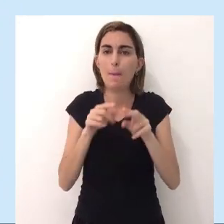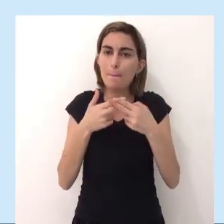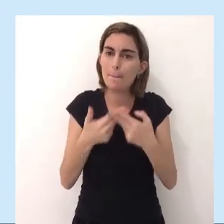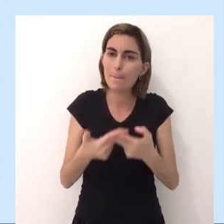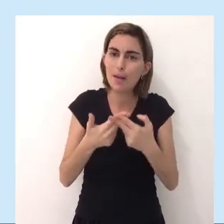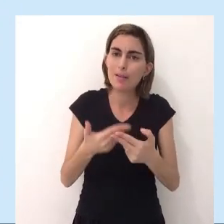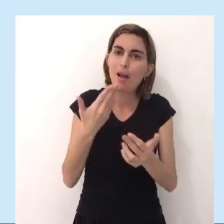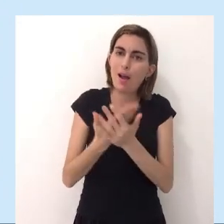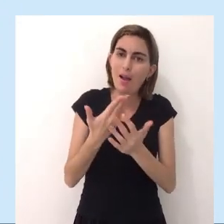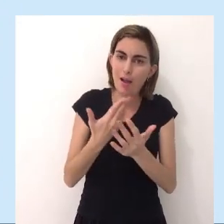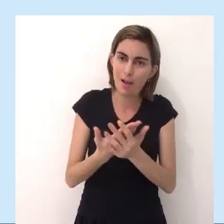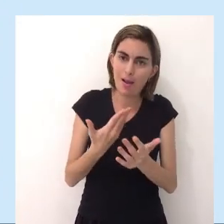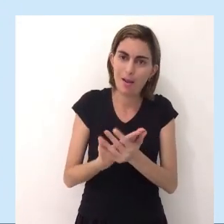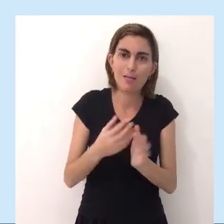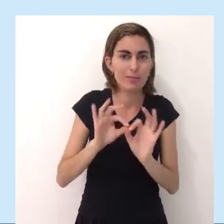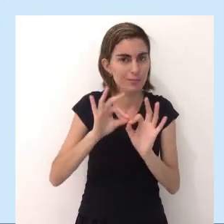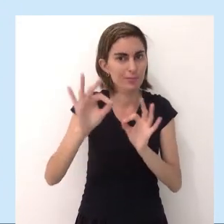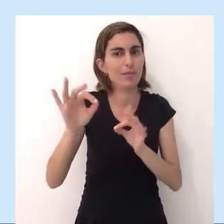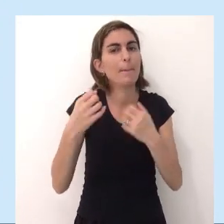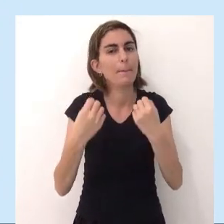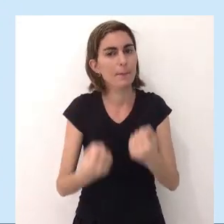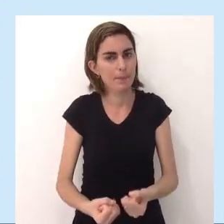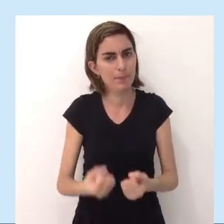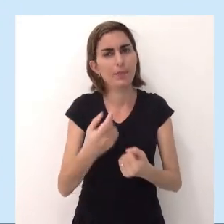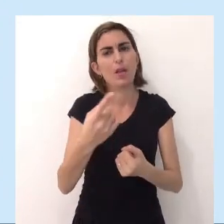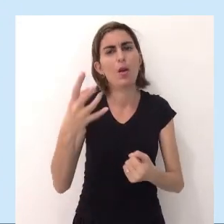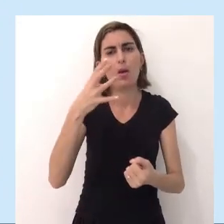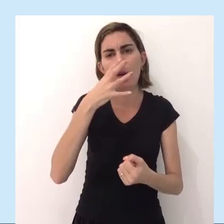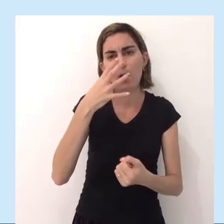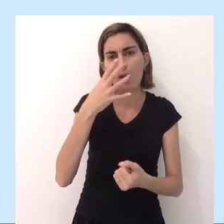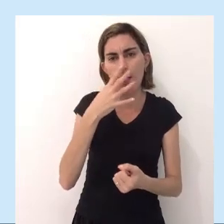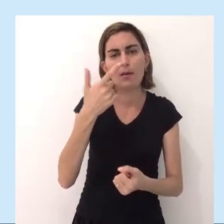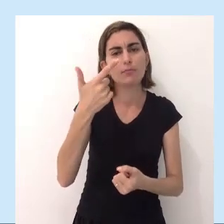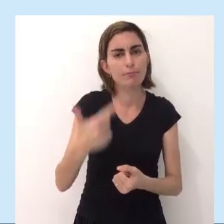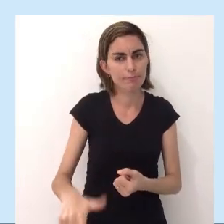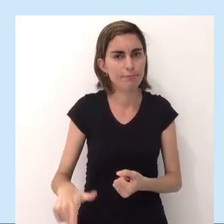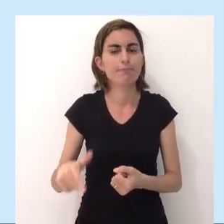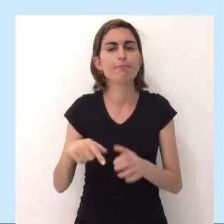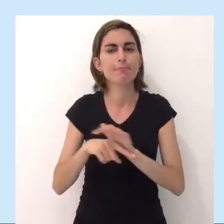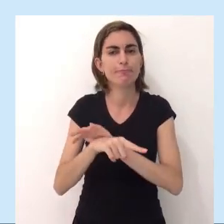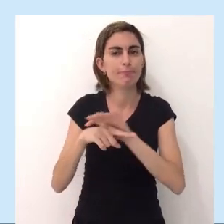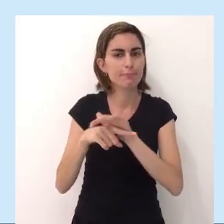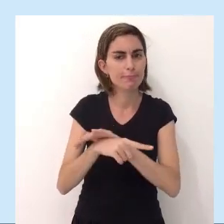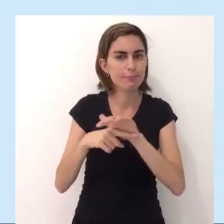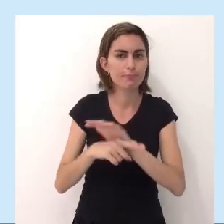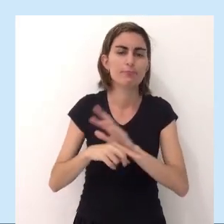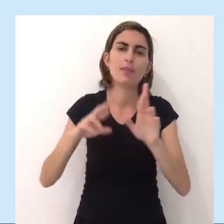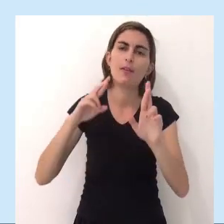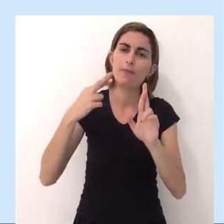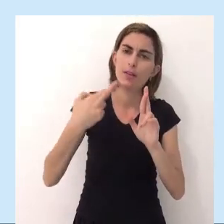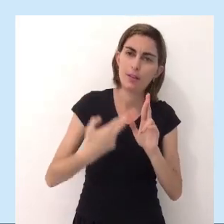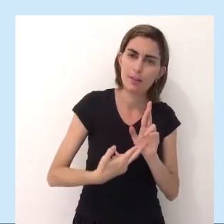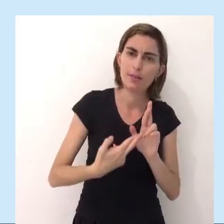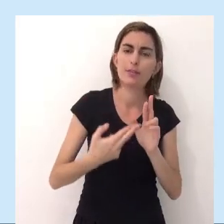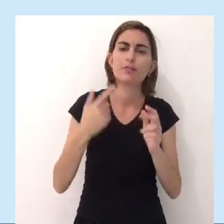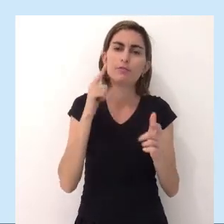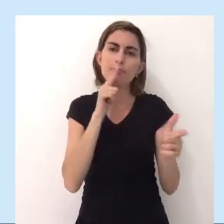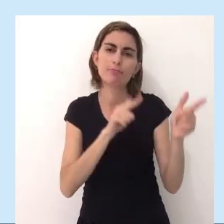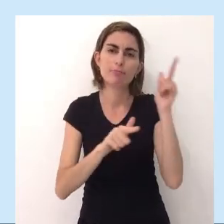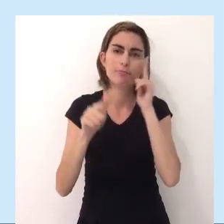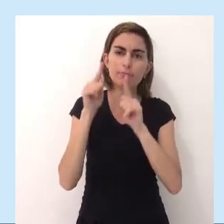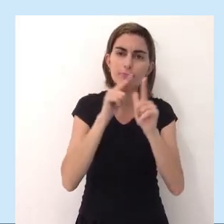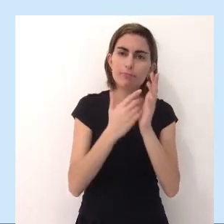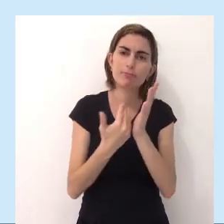paciência com a aula. É uma aula bem massiva, é uma aula bem pesada. Então, vocês assistam mais de uma vez. Pesquisem as referências para